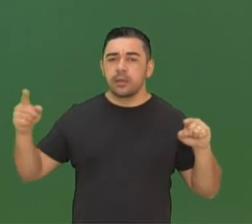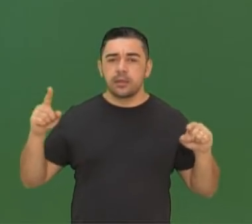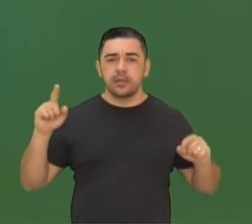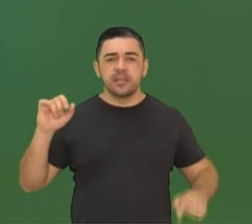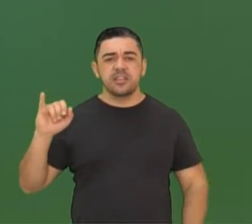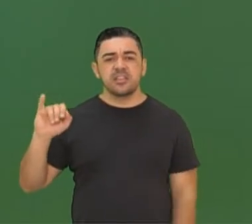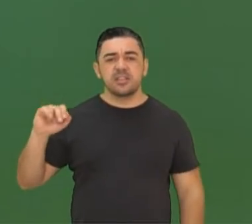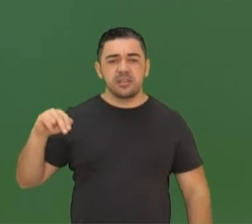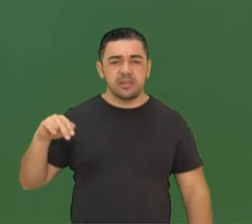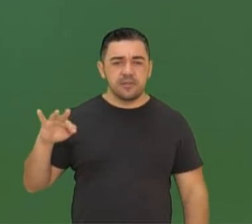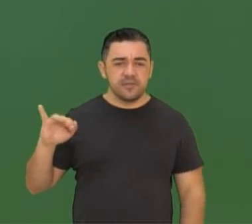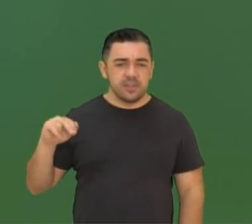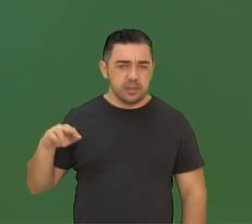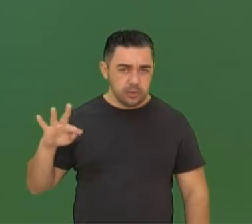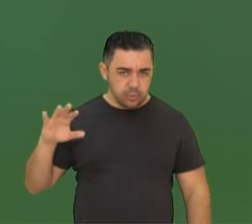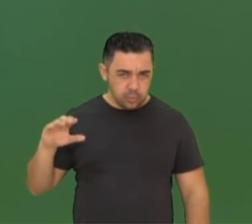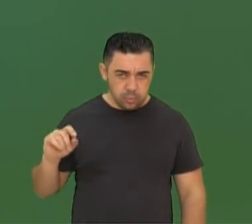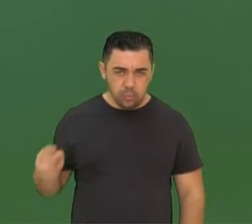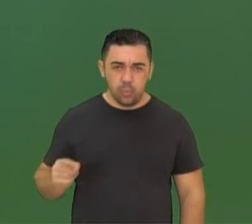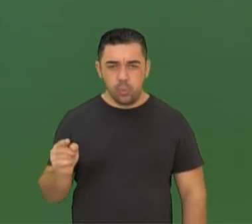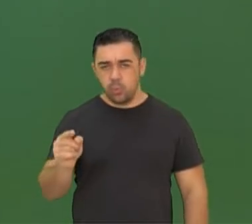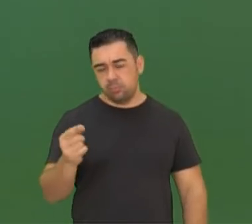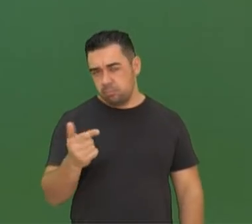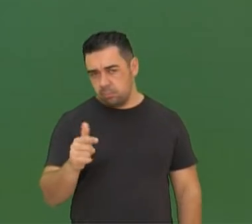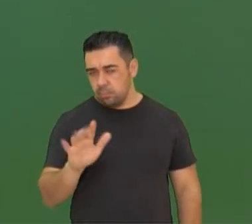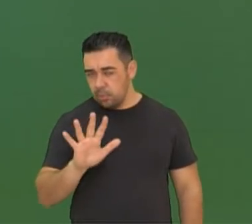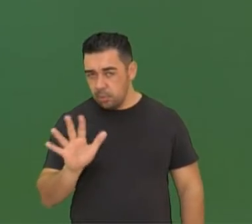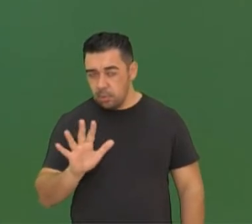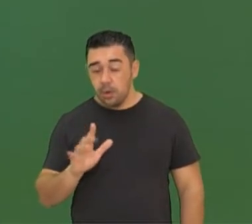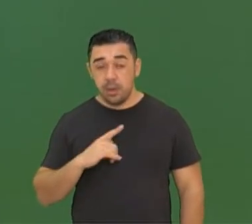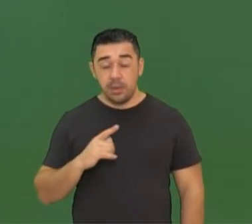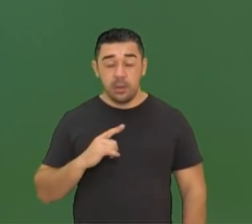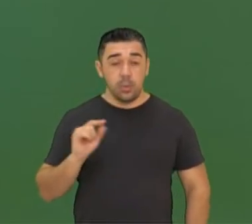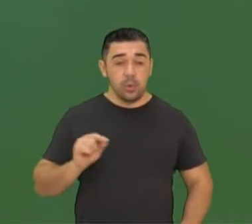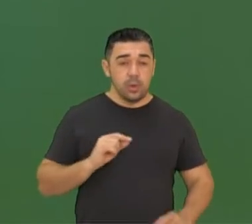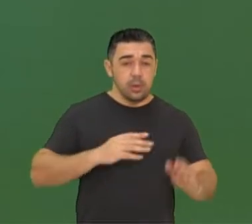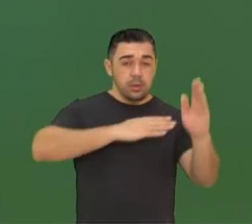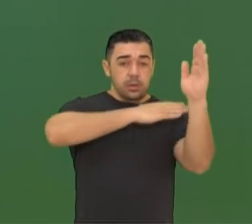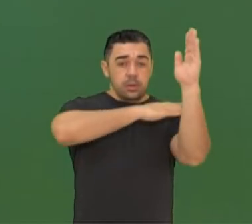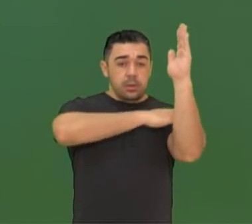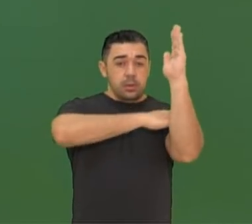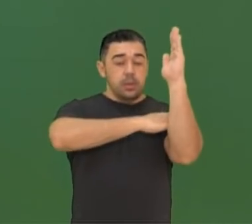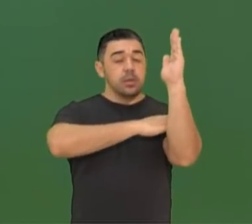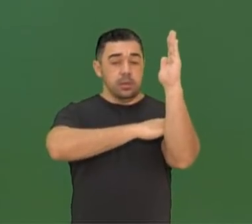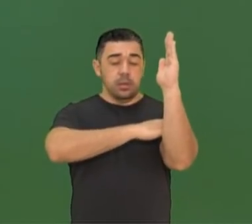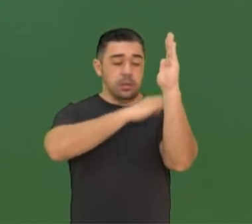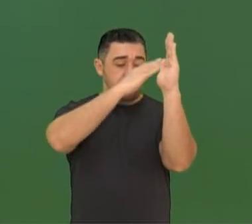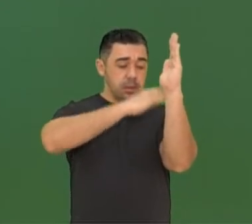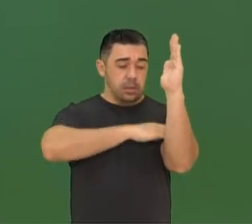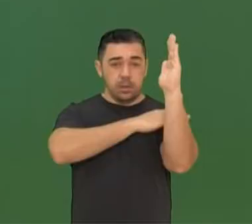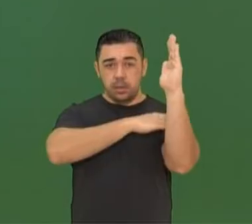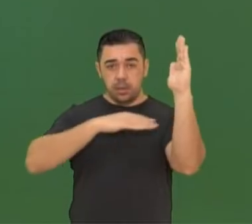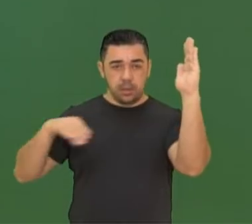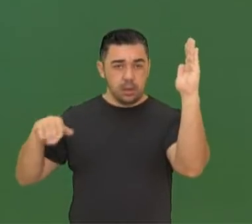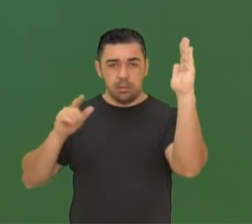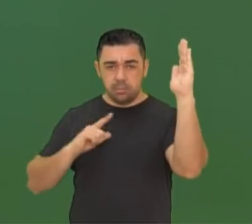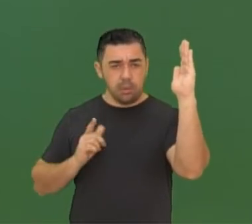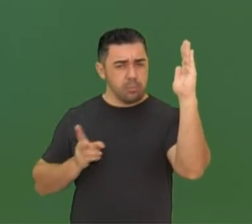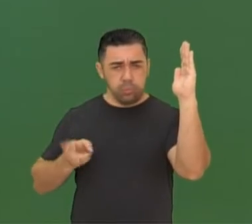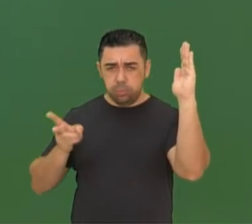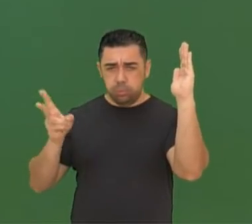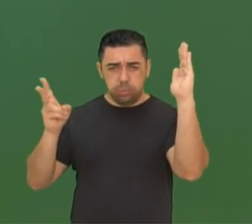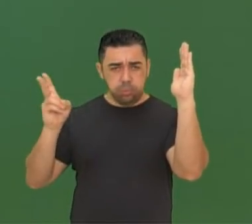fala em plano matematicamente, o plano ele é uma superfície reta, na direção ali onde está o quadro, só que infinita. Em todas as direções ele vai